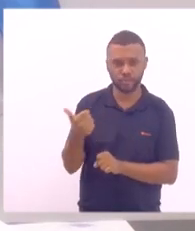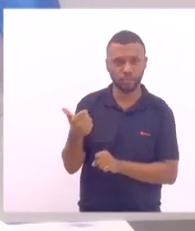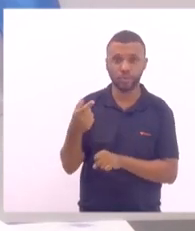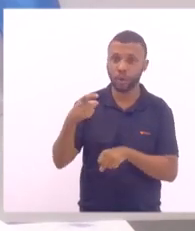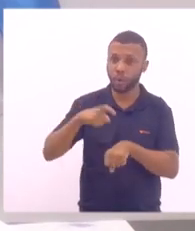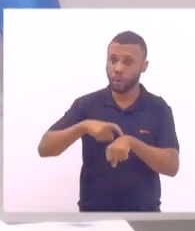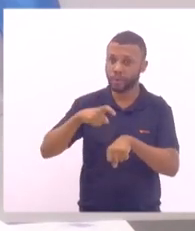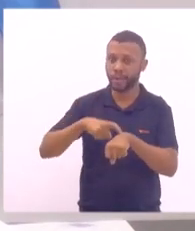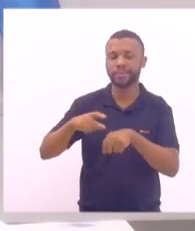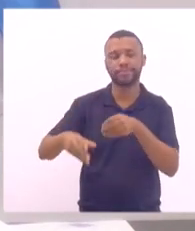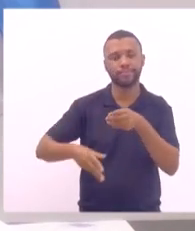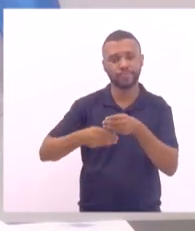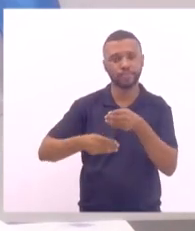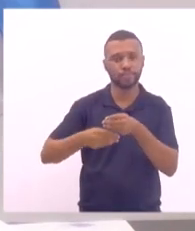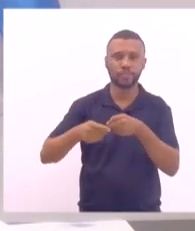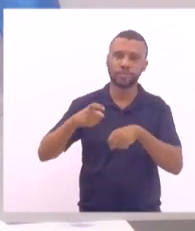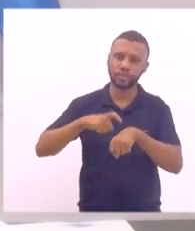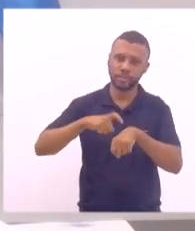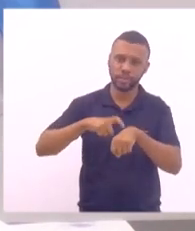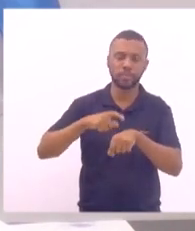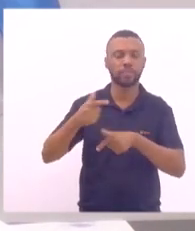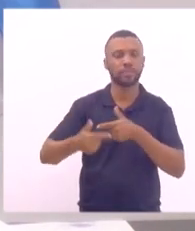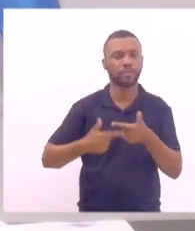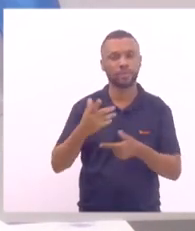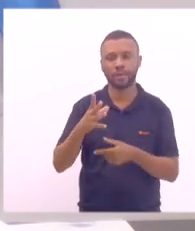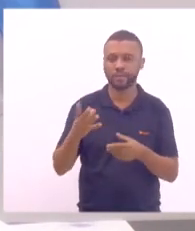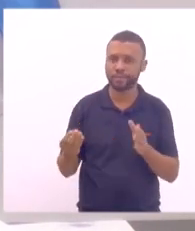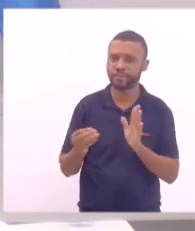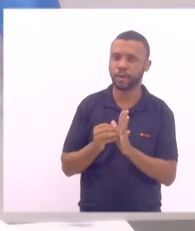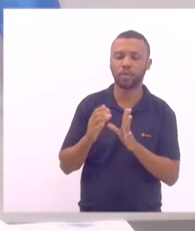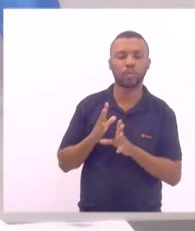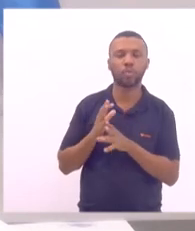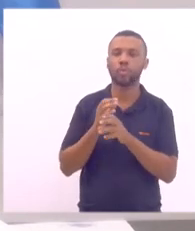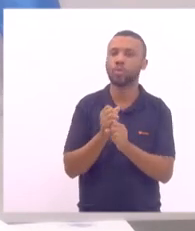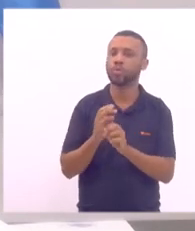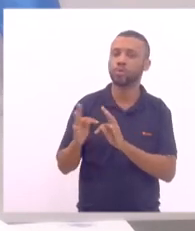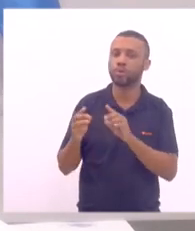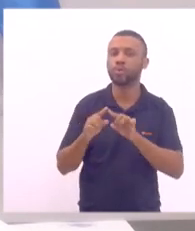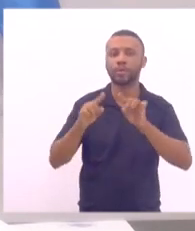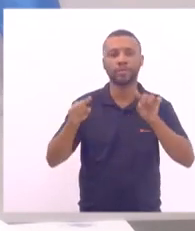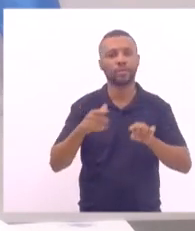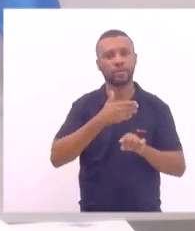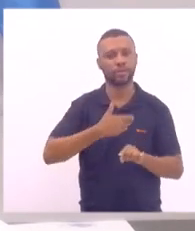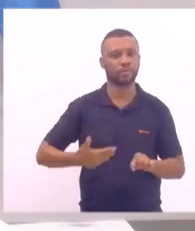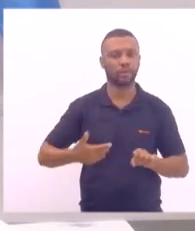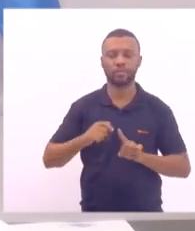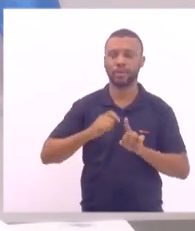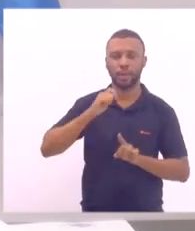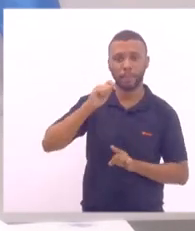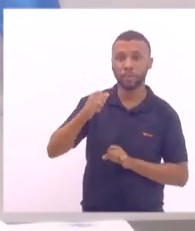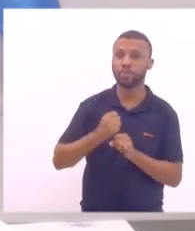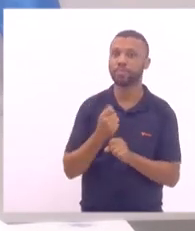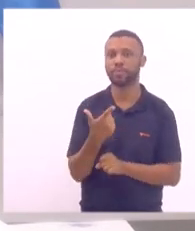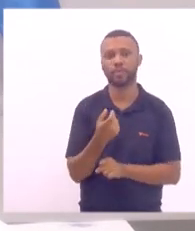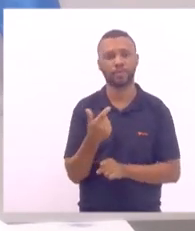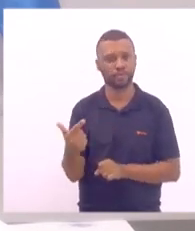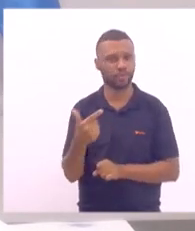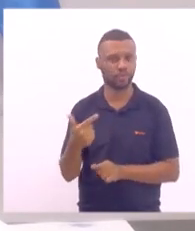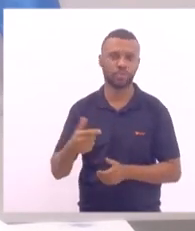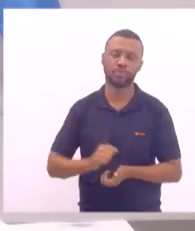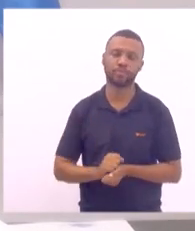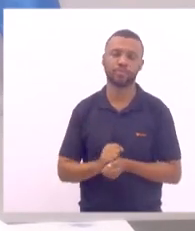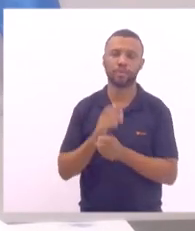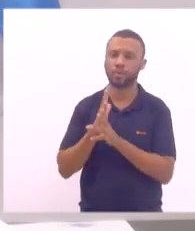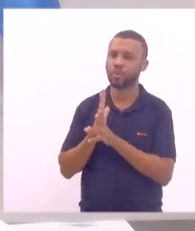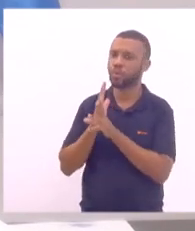de adicional do tempo de serviço, já foi implementada na folha de pagamento de todos os servidores estaduais no mês de abril de 22, com efeito